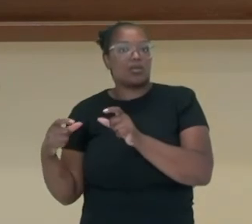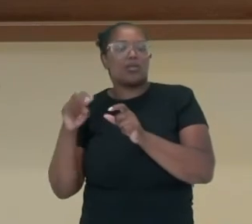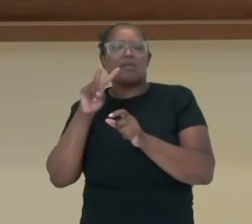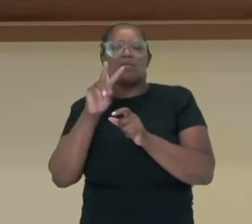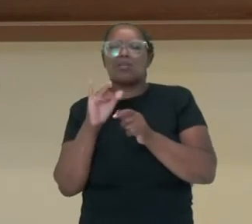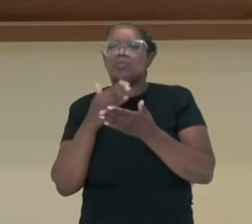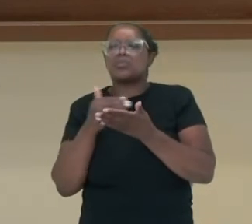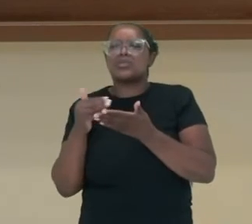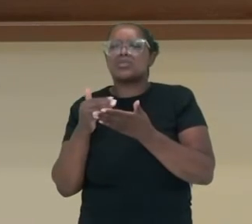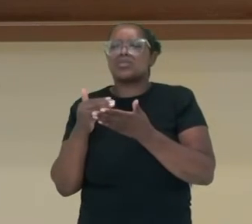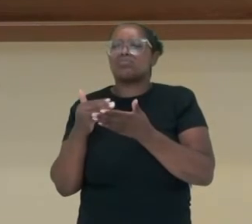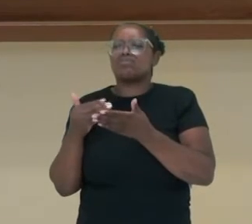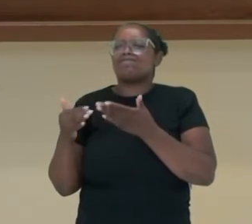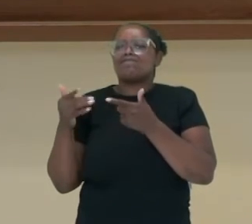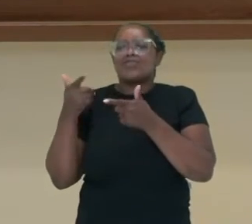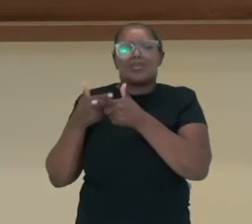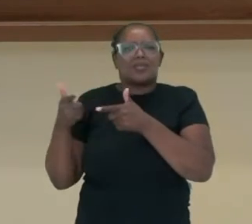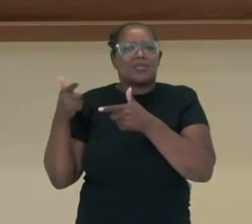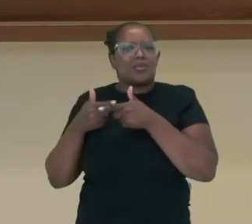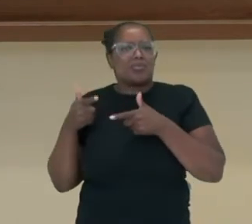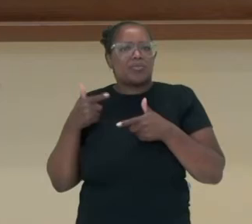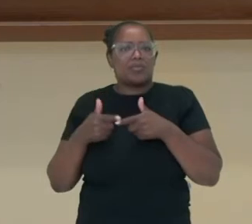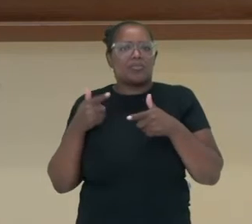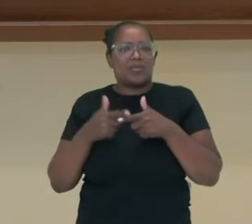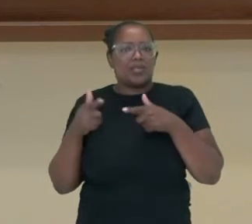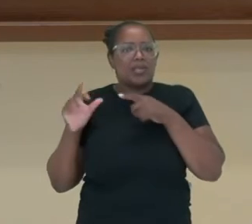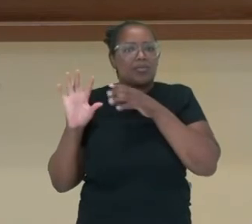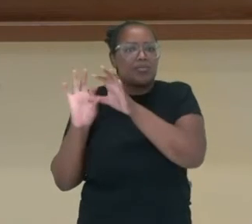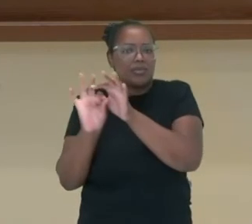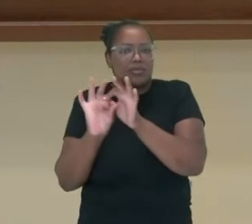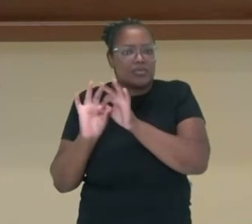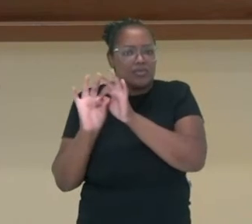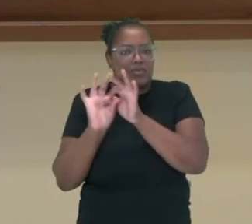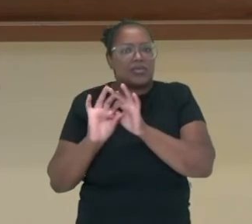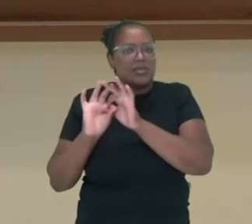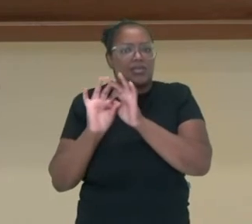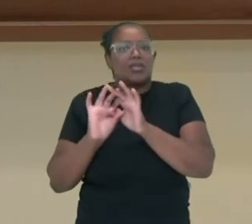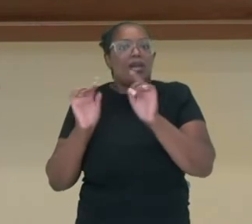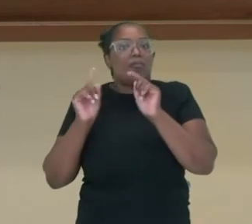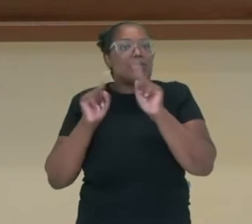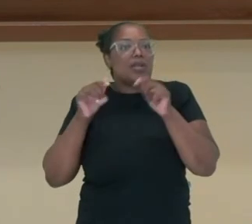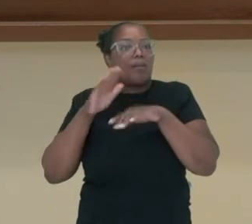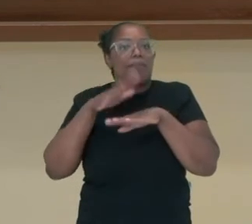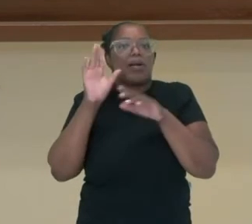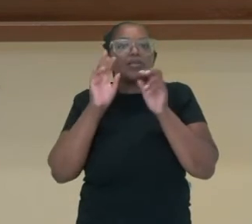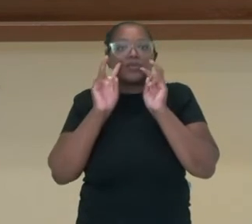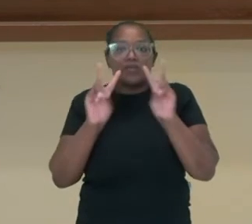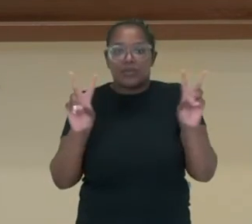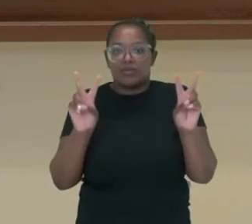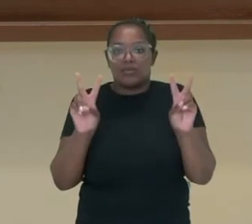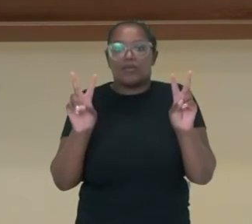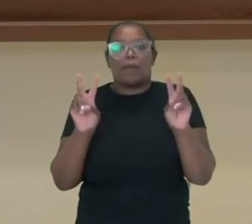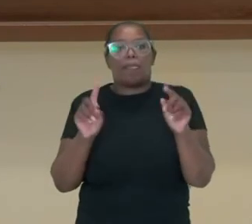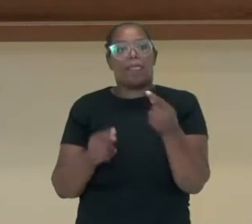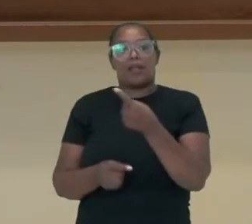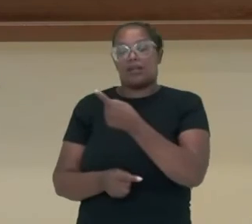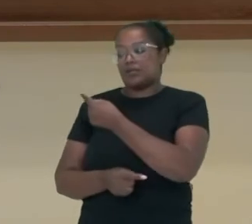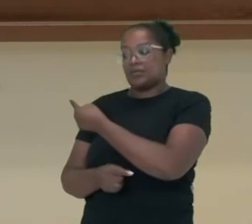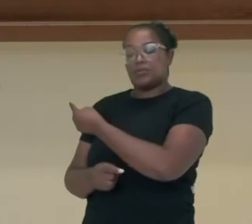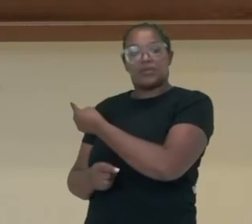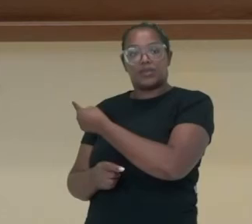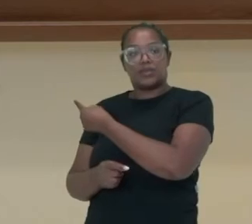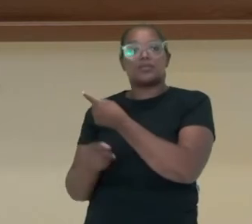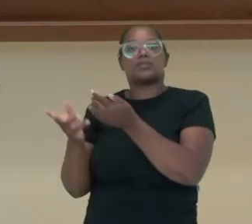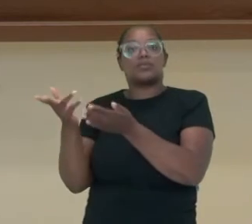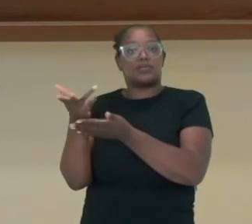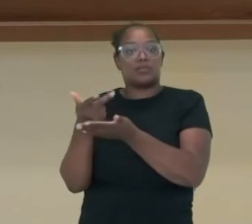pipocar, no sentido de uma organização, principalmente de defesa. A mais visível é, pelo lado soviético, a